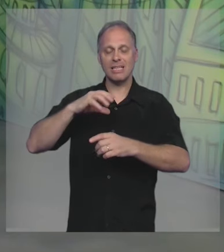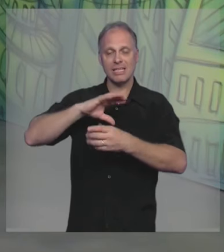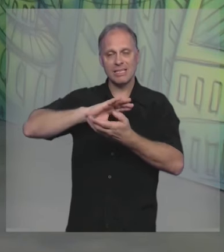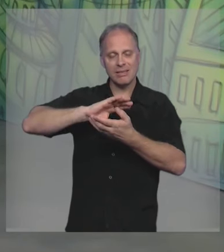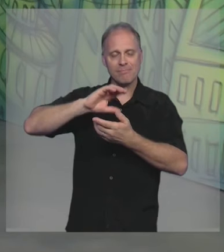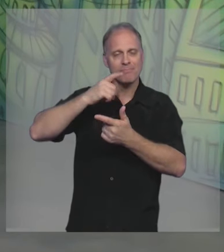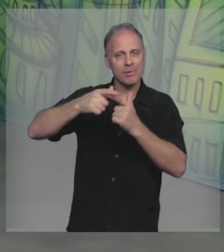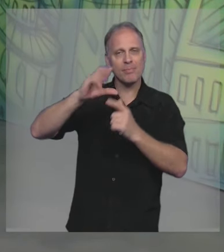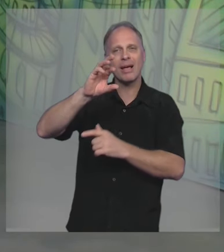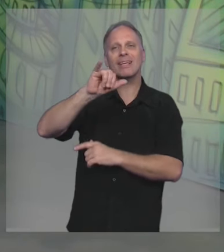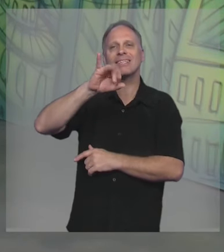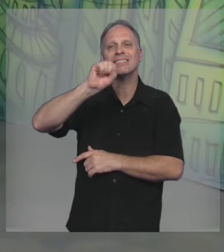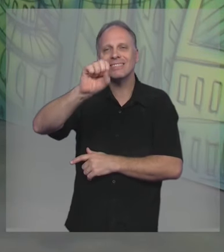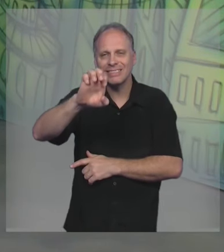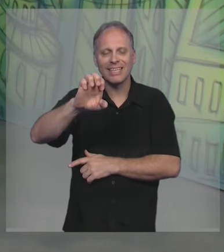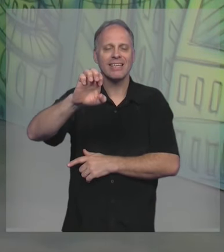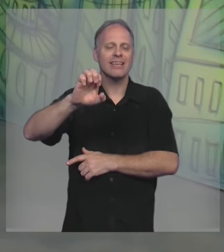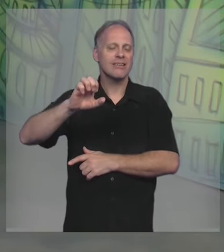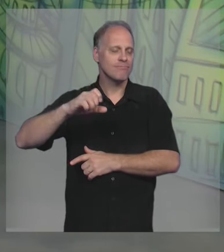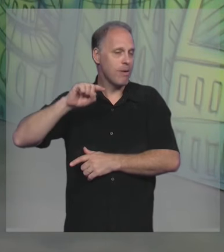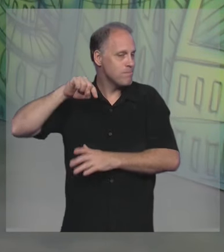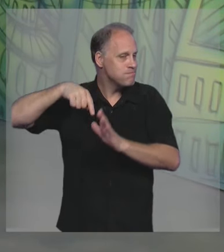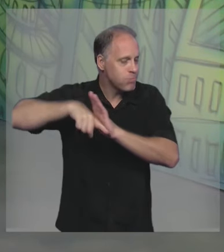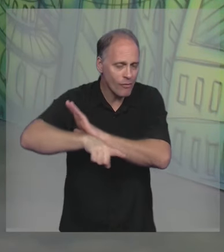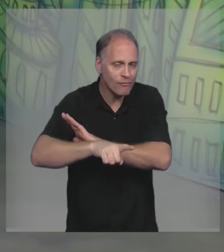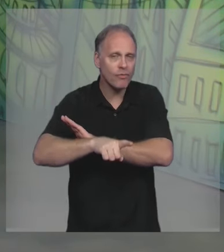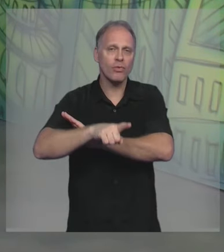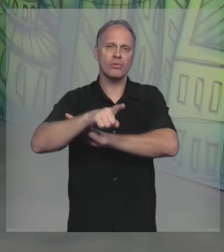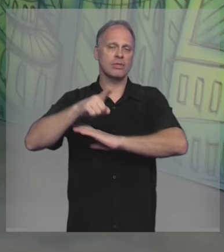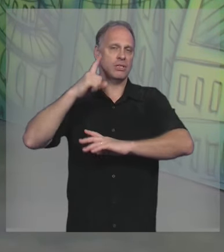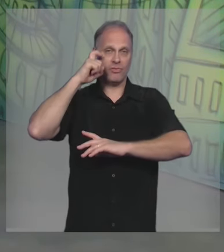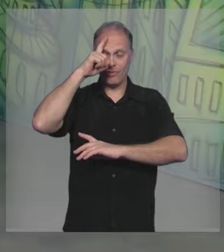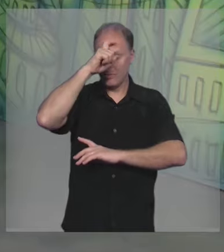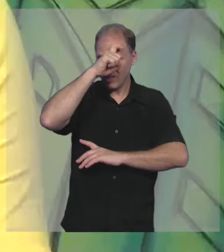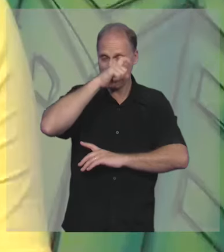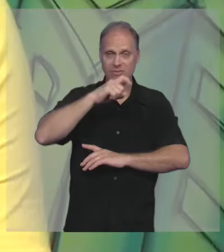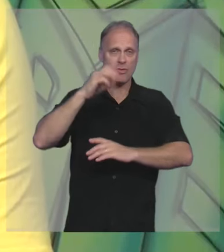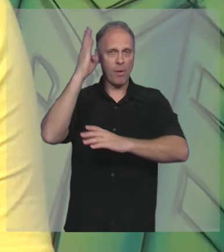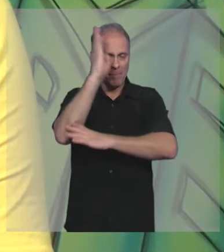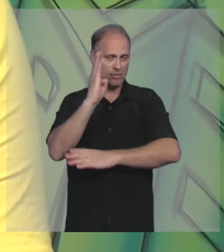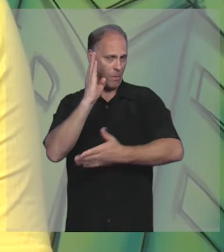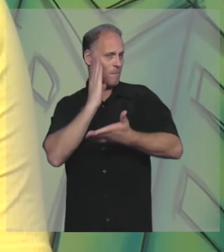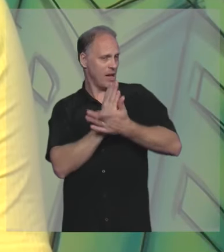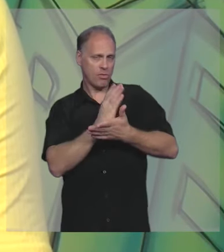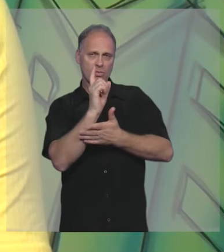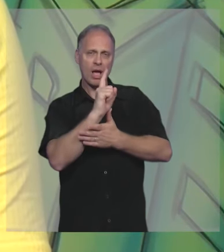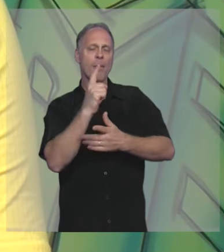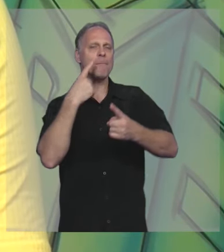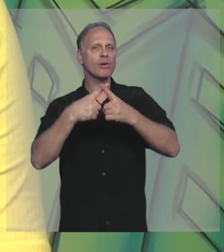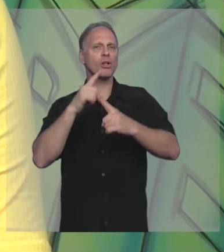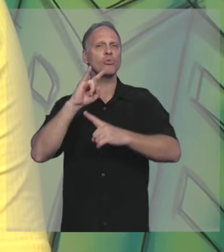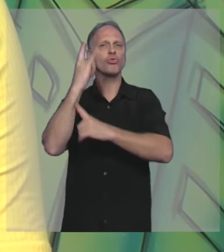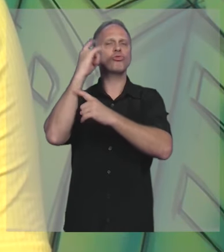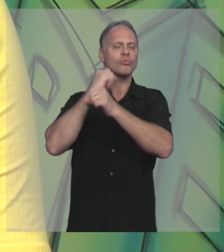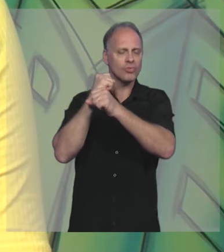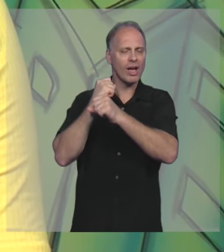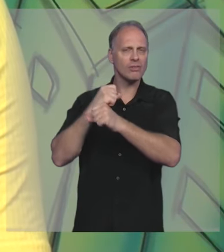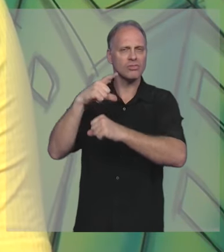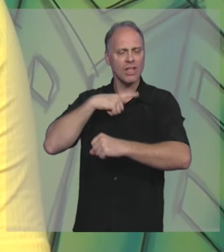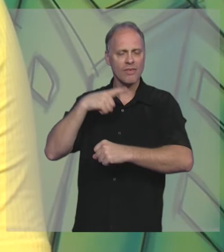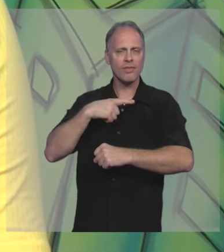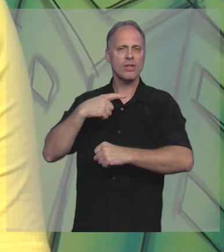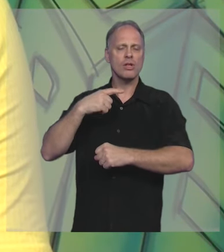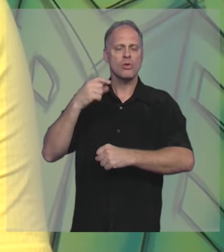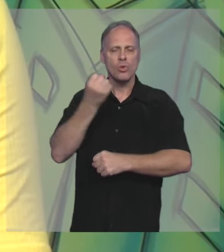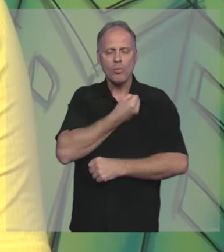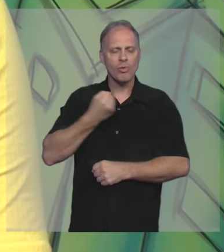uma profunda recessão. Na verdade, não se pode nem dizer que o Brasil estagnou, porque nós tivemos nos últimos anos, muitos anos,